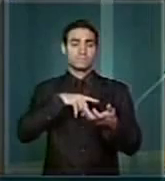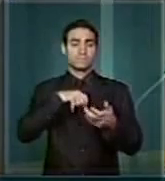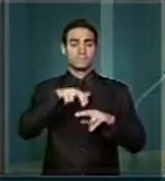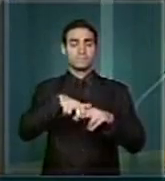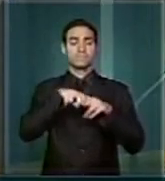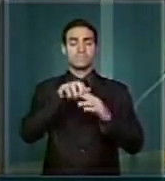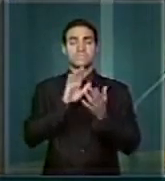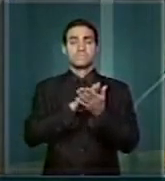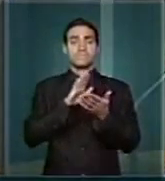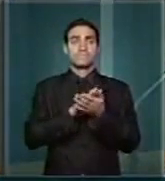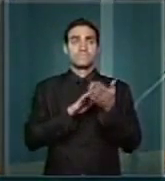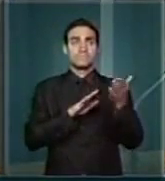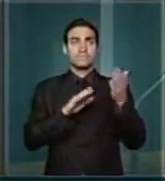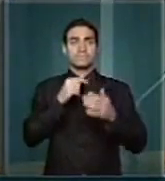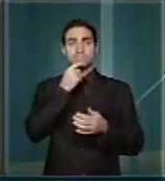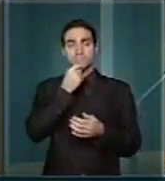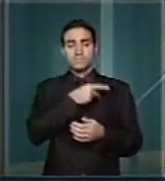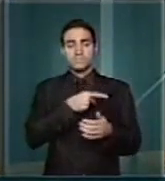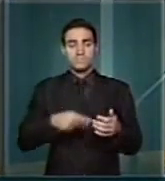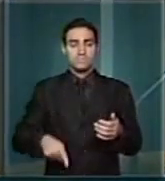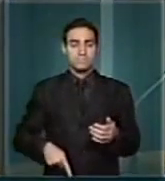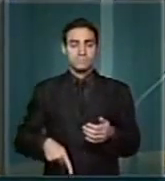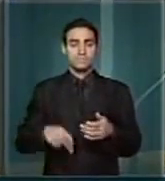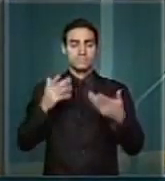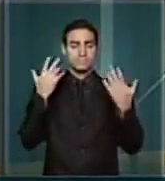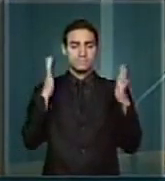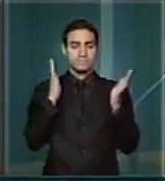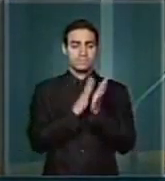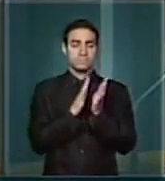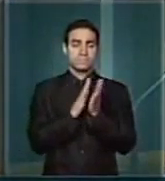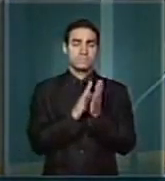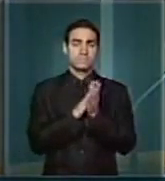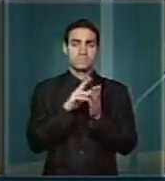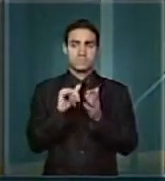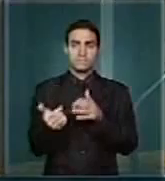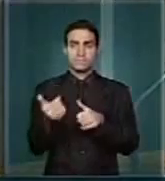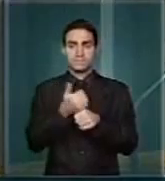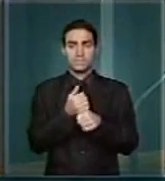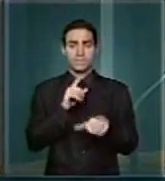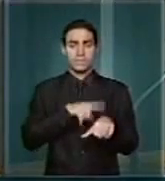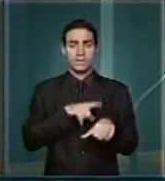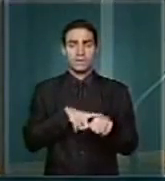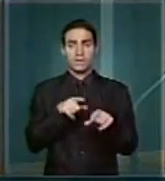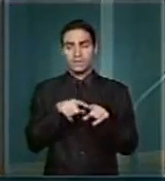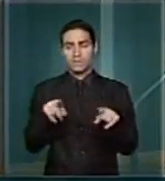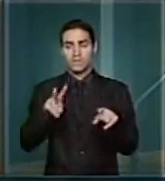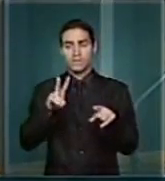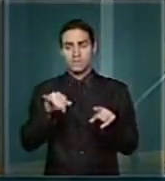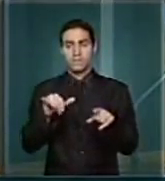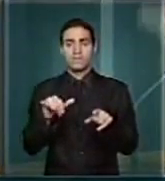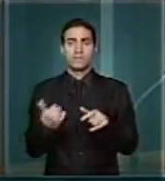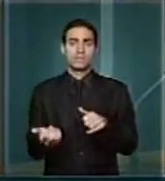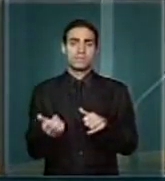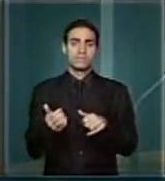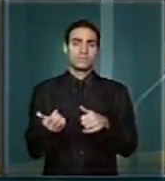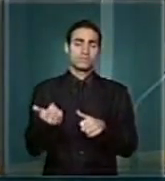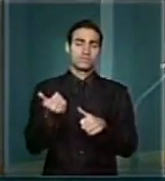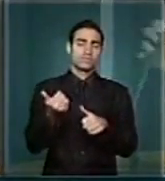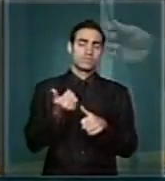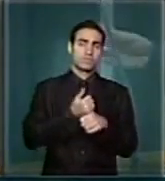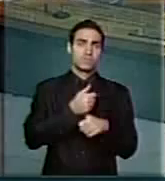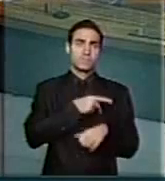meus parabéns ao nosso querido presidente, sucesso nessa transição, nesse período em que vai ficar na presidência da República.